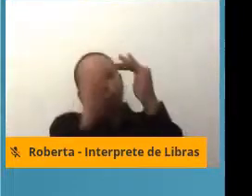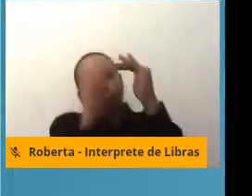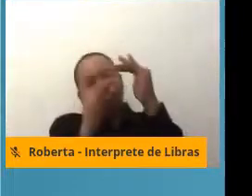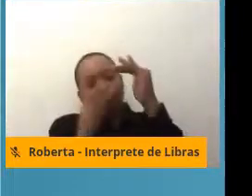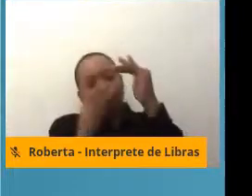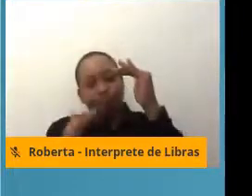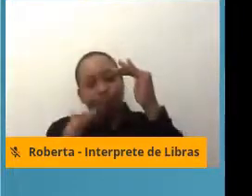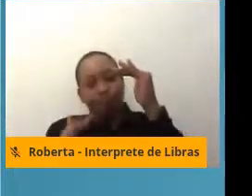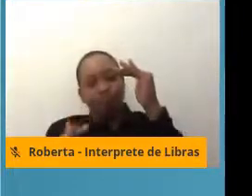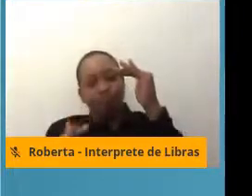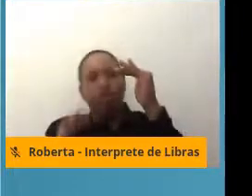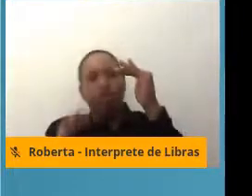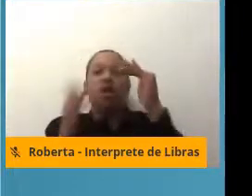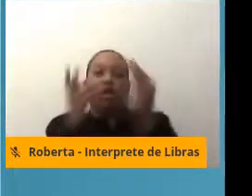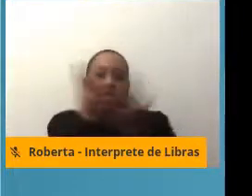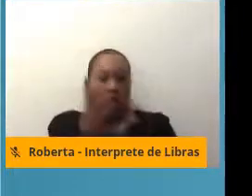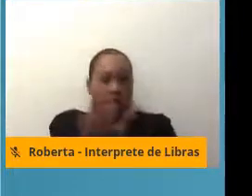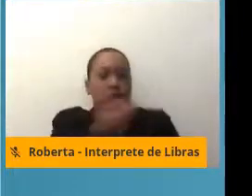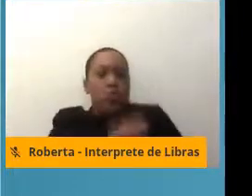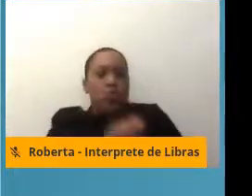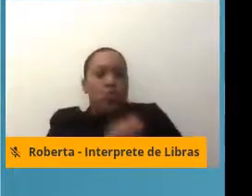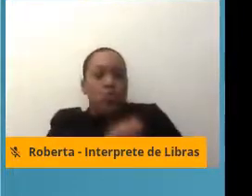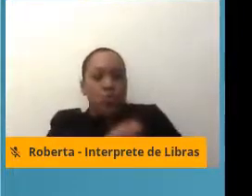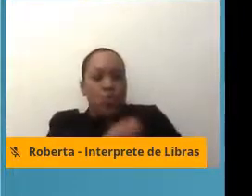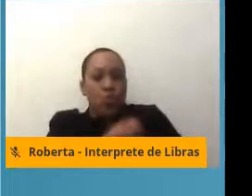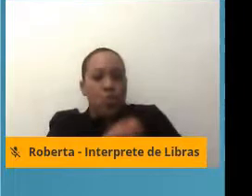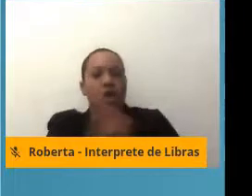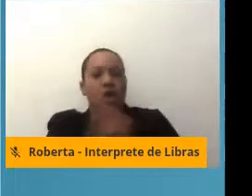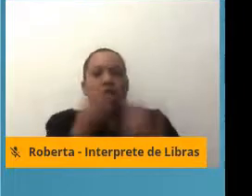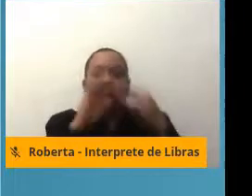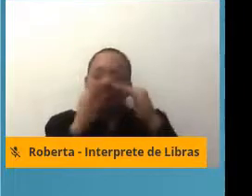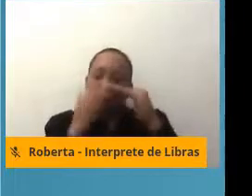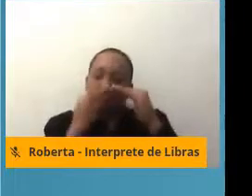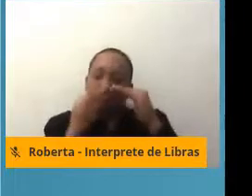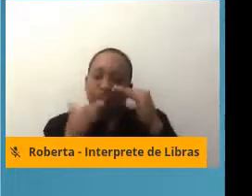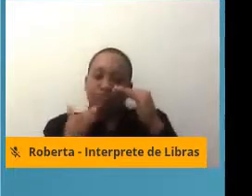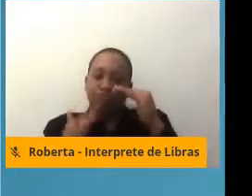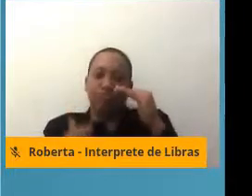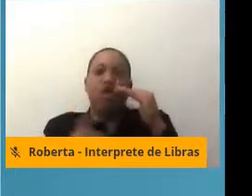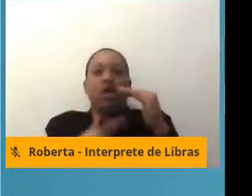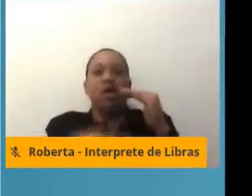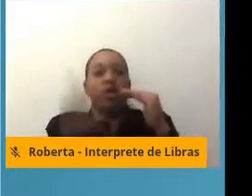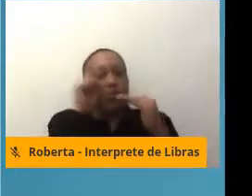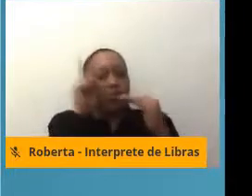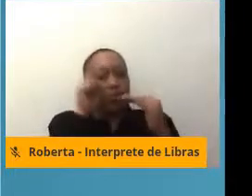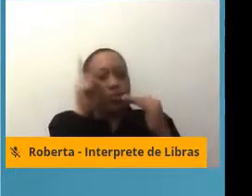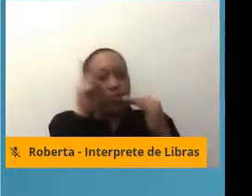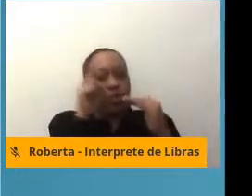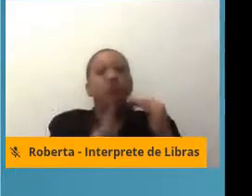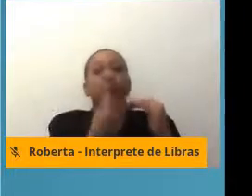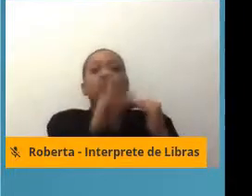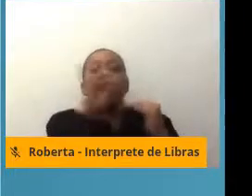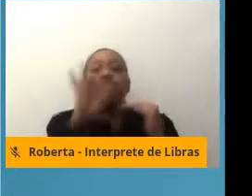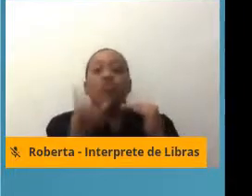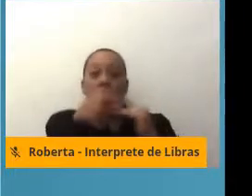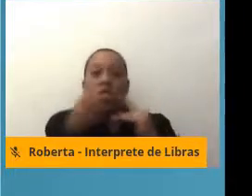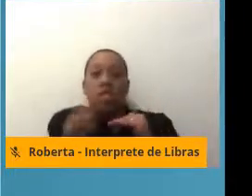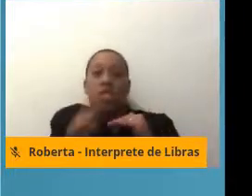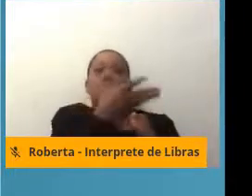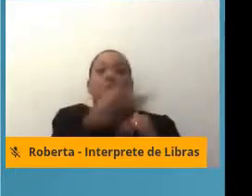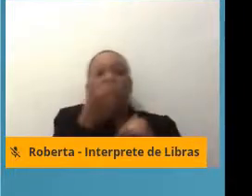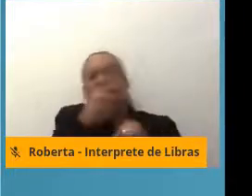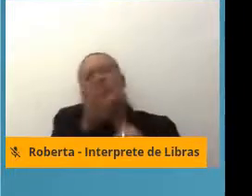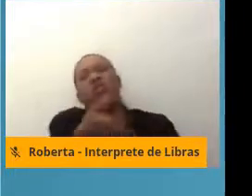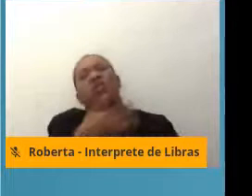novos casos diários, né? Em função da data. E isso é uma média móvel. Todo mundo está cansado de ver já, né? Passando no jornal e tudo